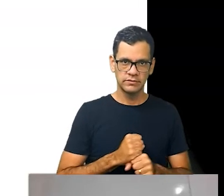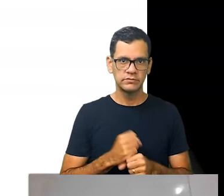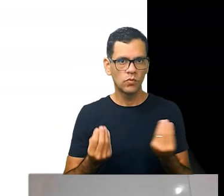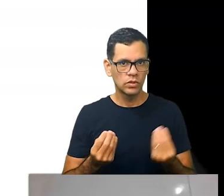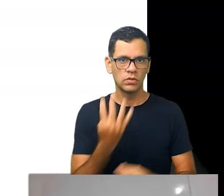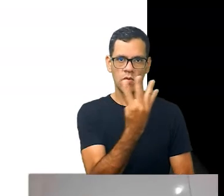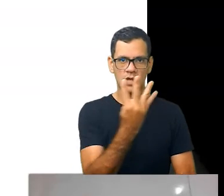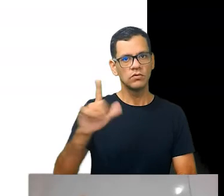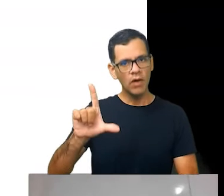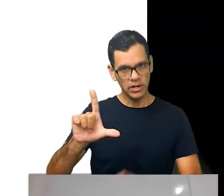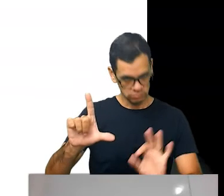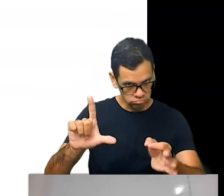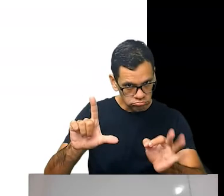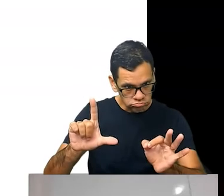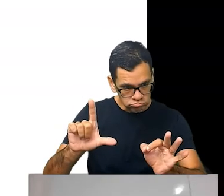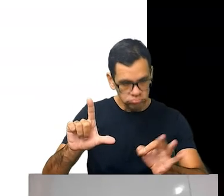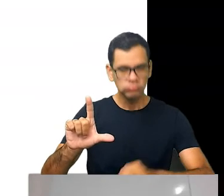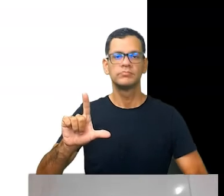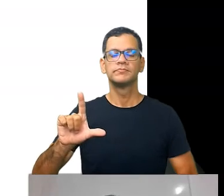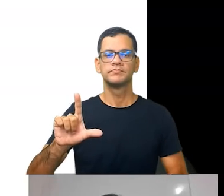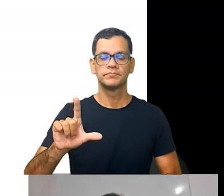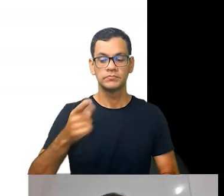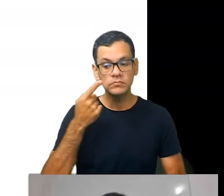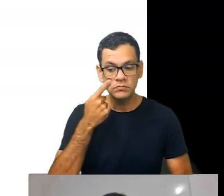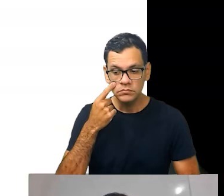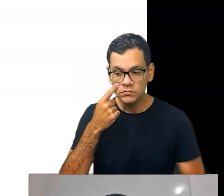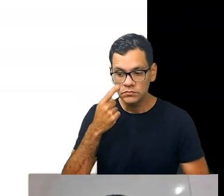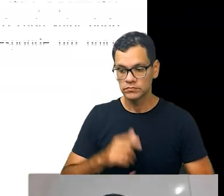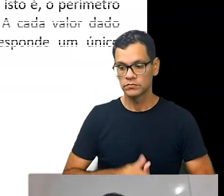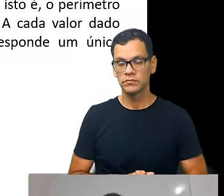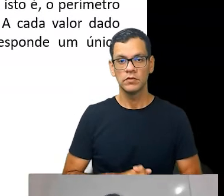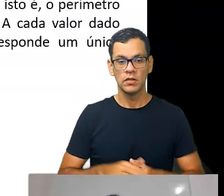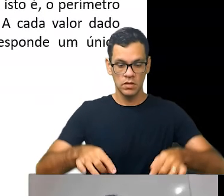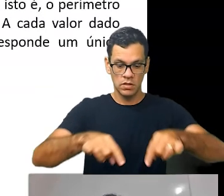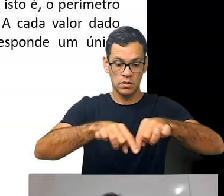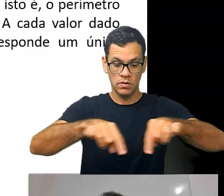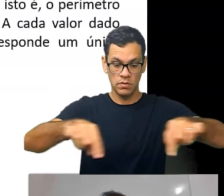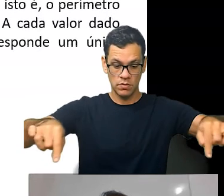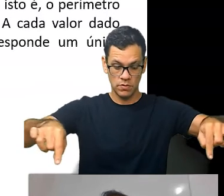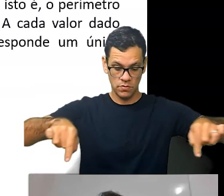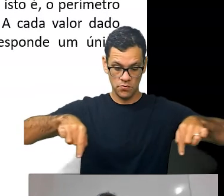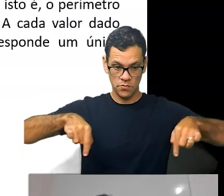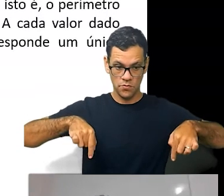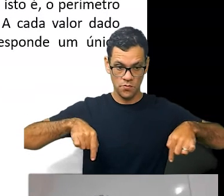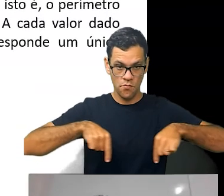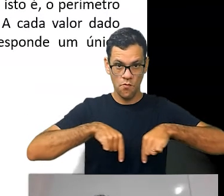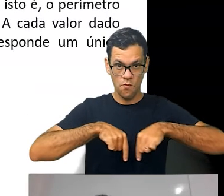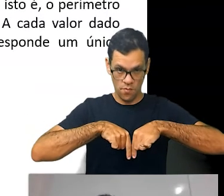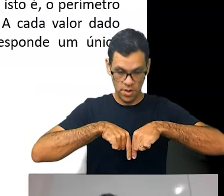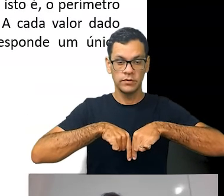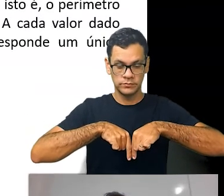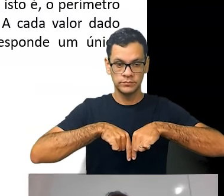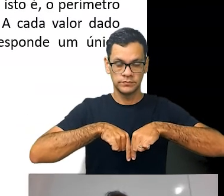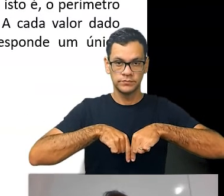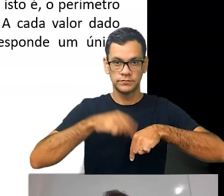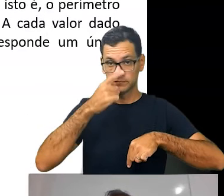L's. L mais L mais L mais L. Total, 4 L's. Observe que o perímetro do quadrado é